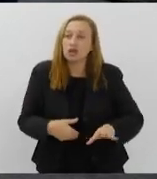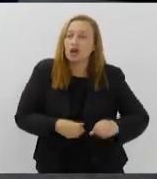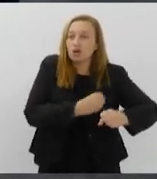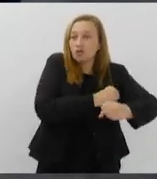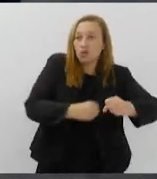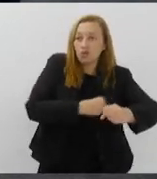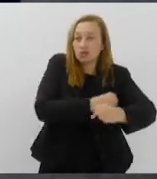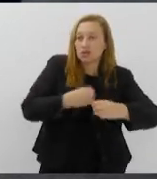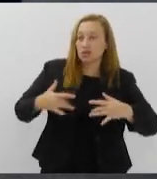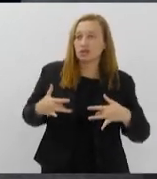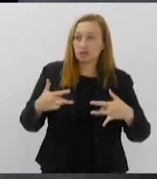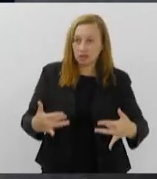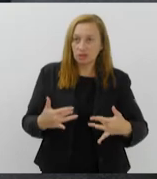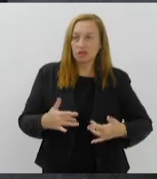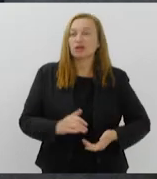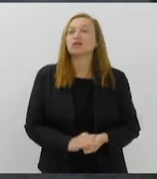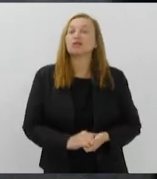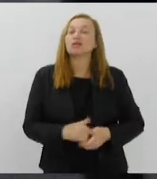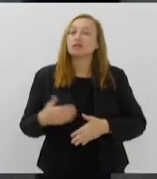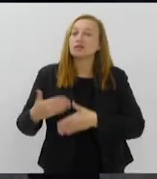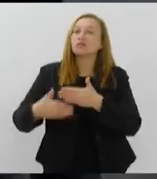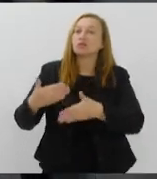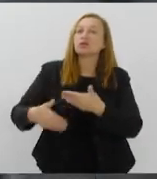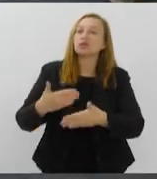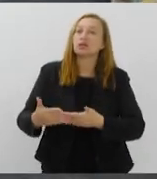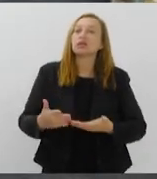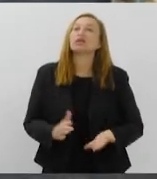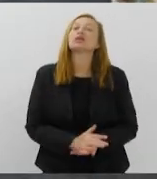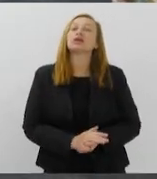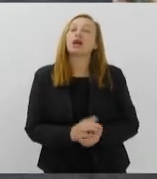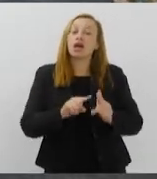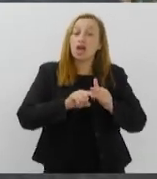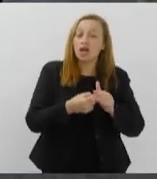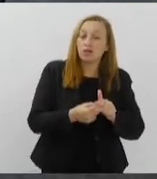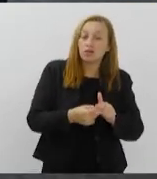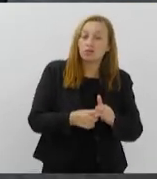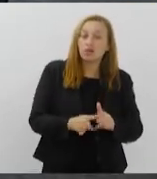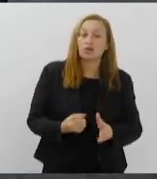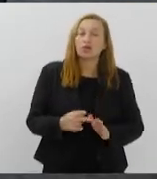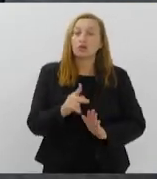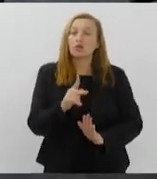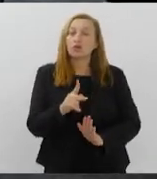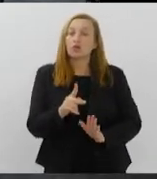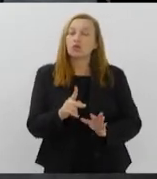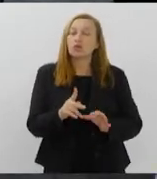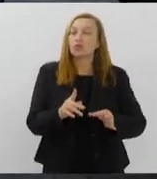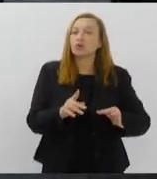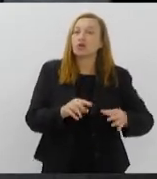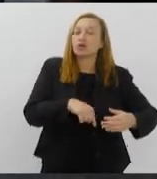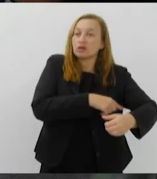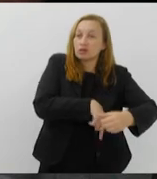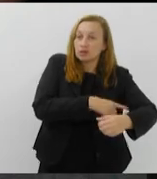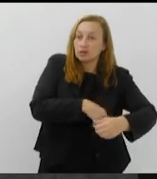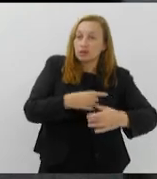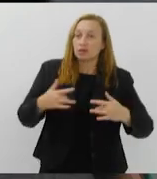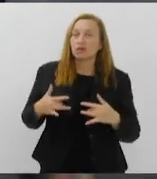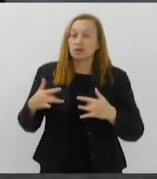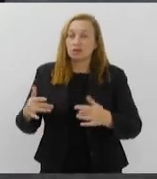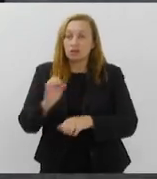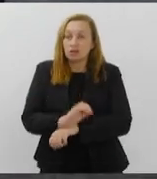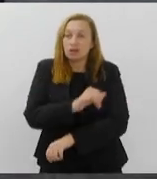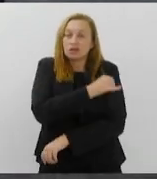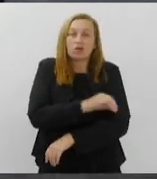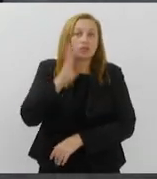são centrais nesse processo. E aí, regulamentar um programa de cozinhas solidárias no Estado do Rio de Janeiro